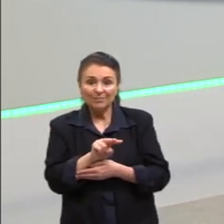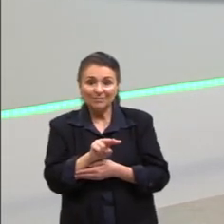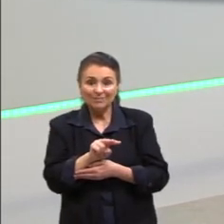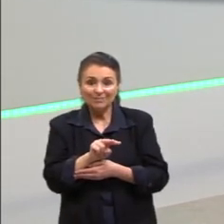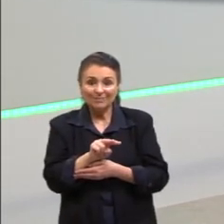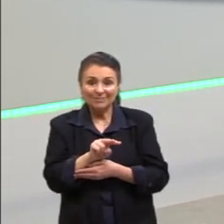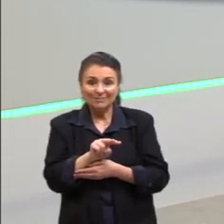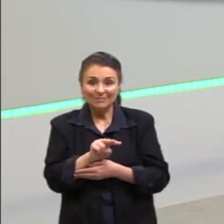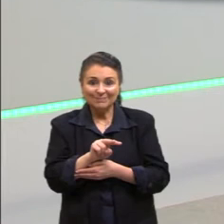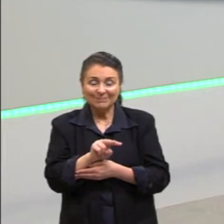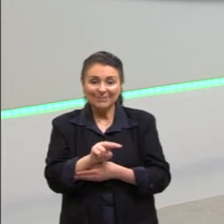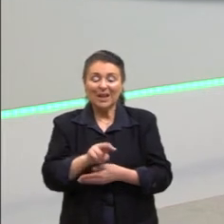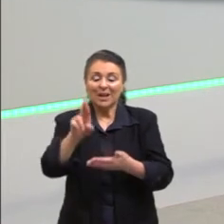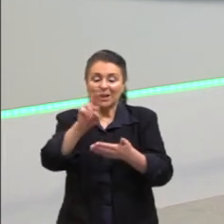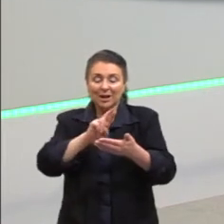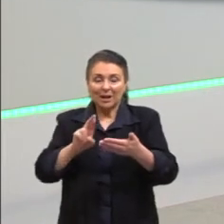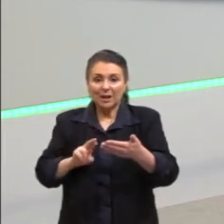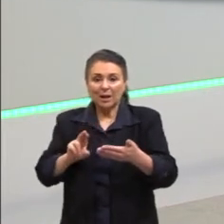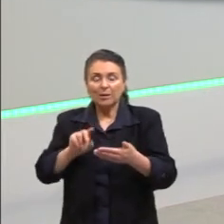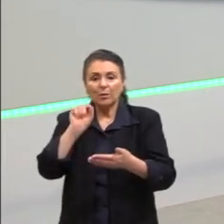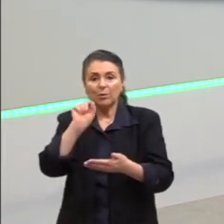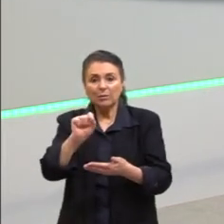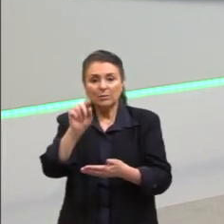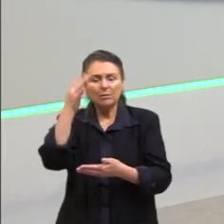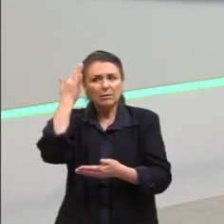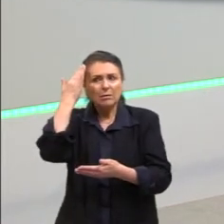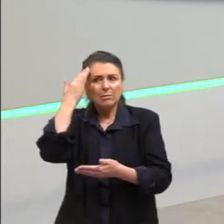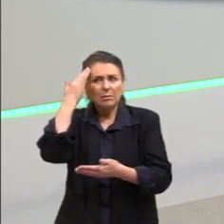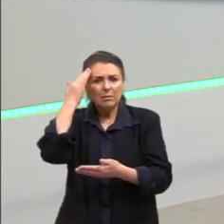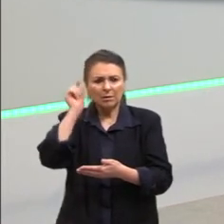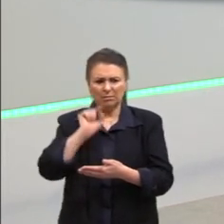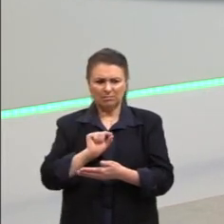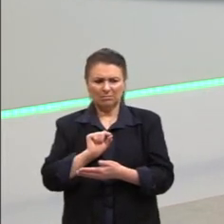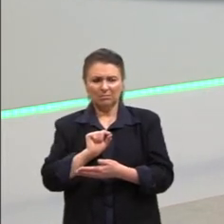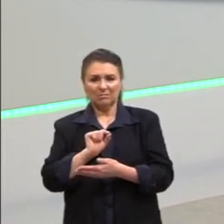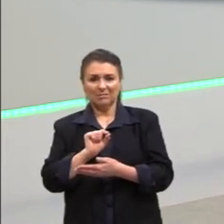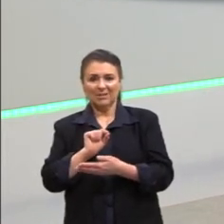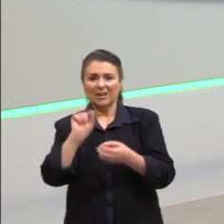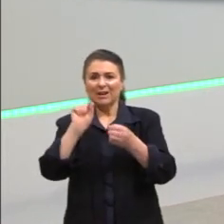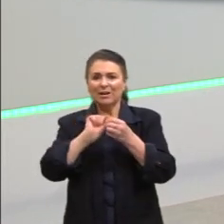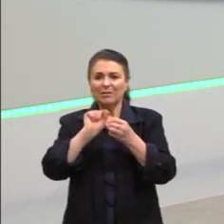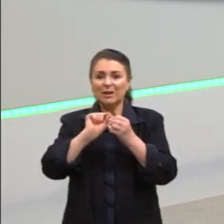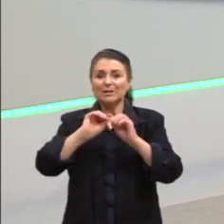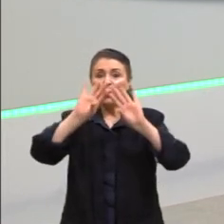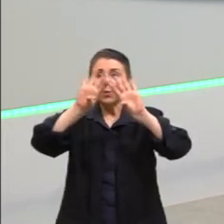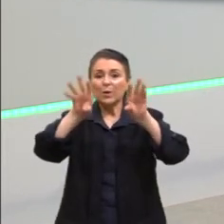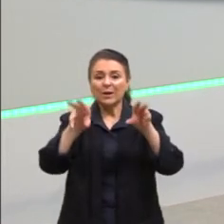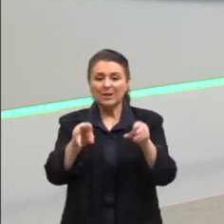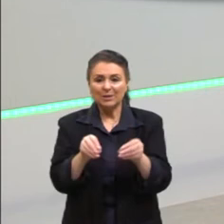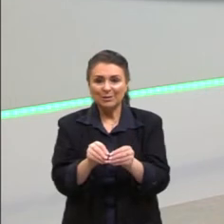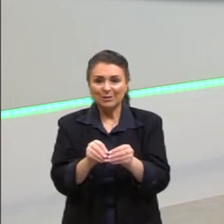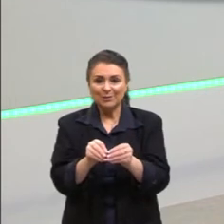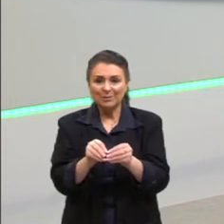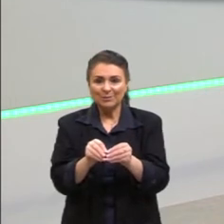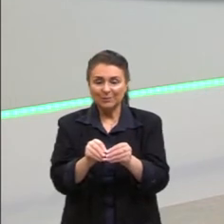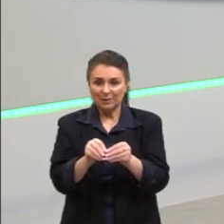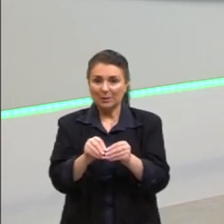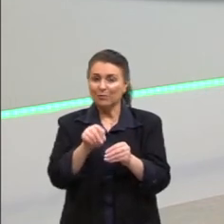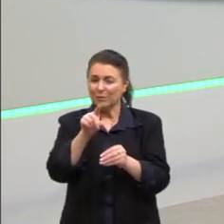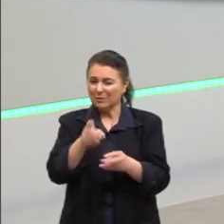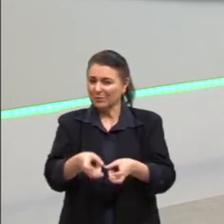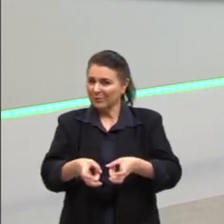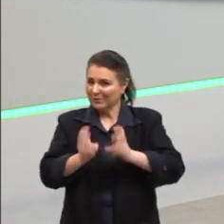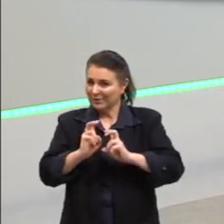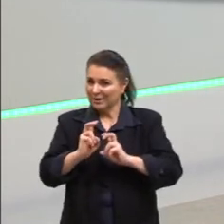leram. Relatem ali o que vocês entenderam sobre aquilo. Façam um pequeno resumo. Vocês vão ver que fica muito